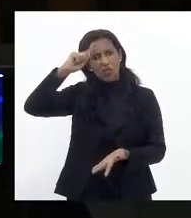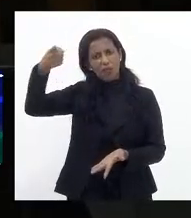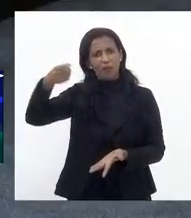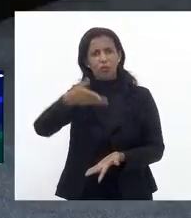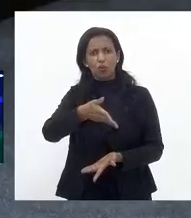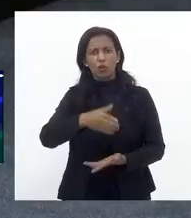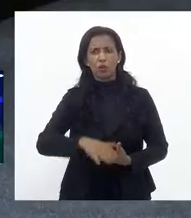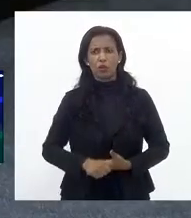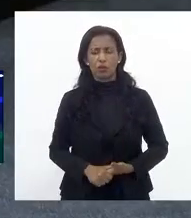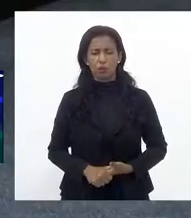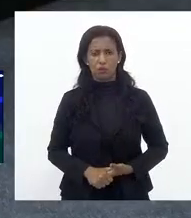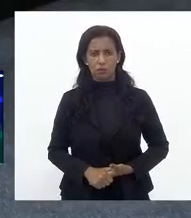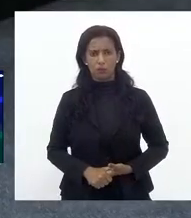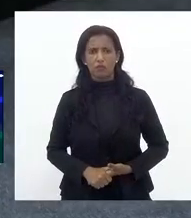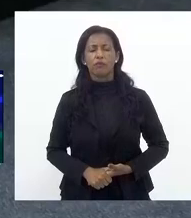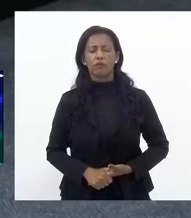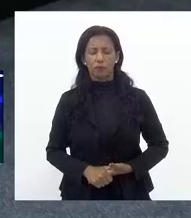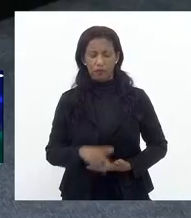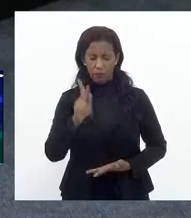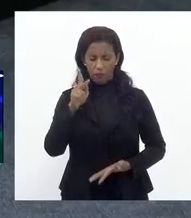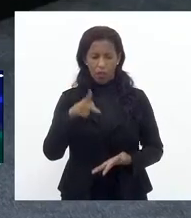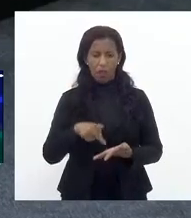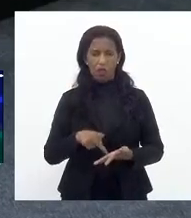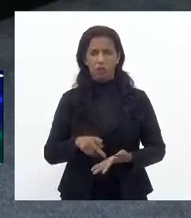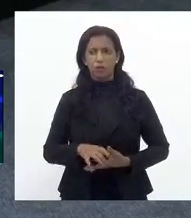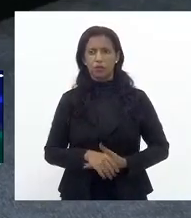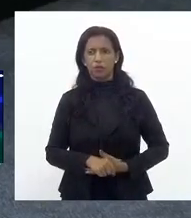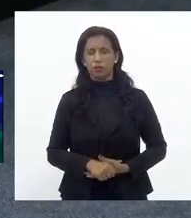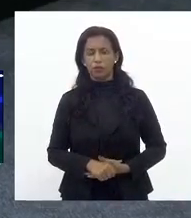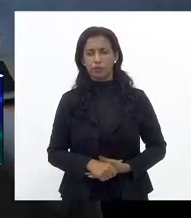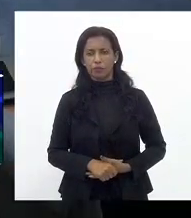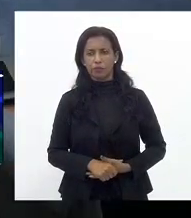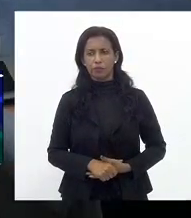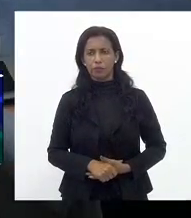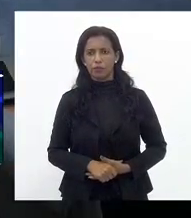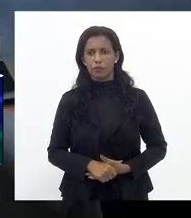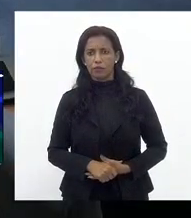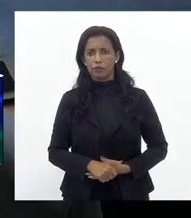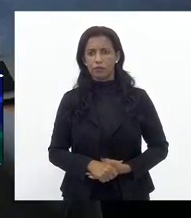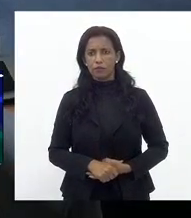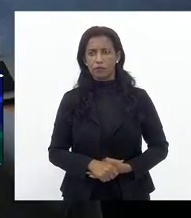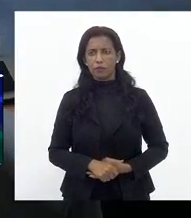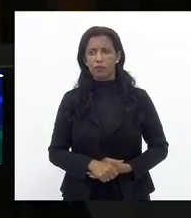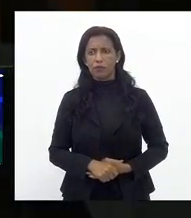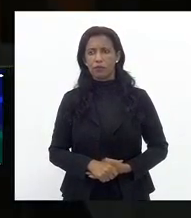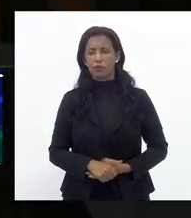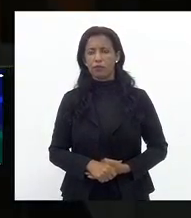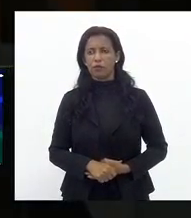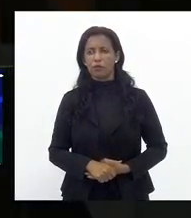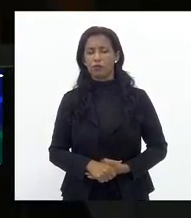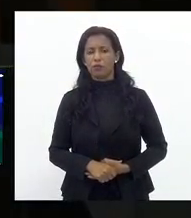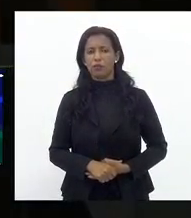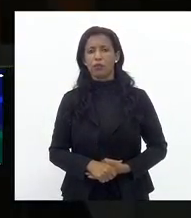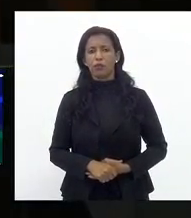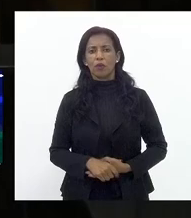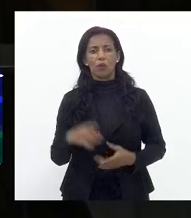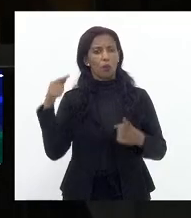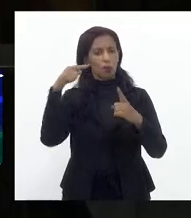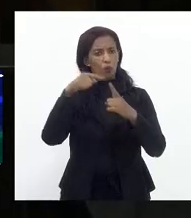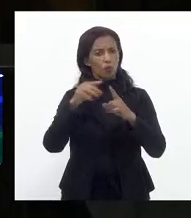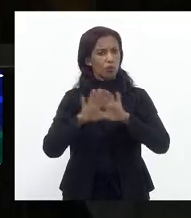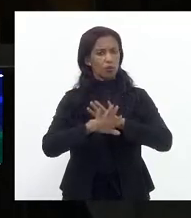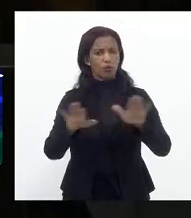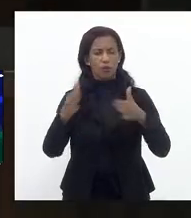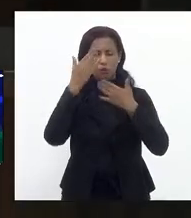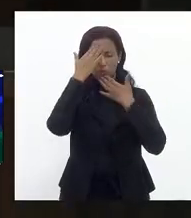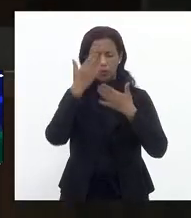isso. É isso aí, deputado. É isso aí mesmo. Ok. Obrigado pela parte. Deputada Marta Rocha, meu objetivo era só esse. Muito